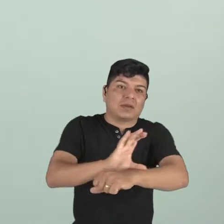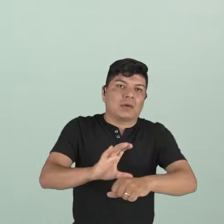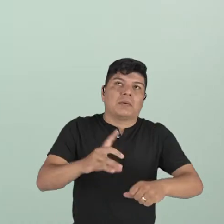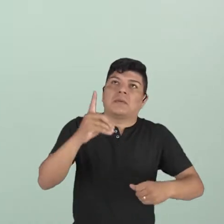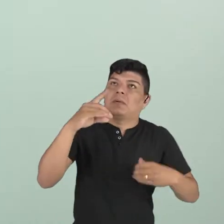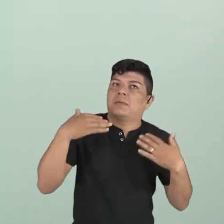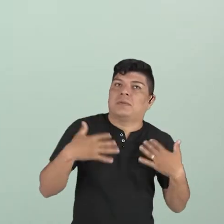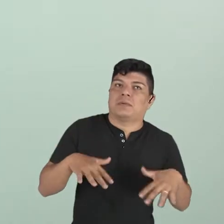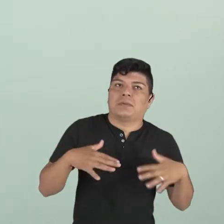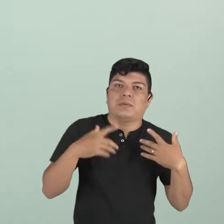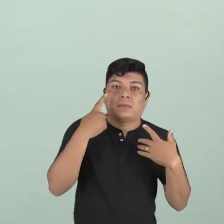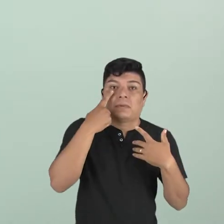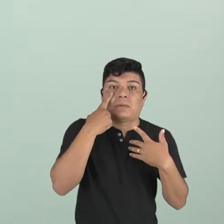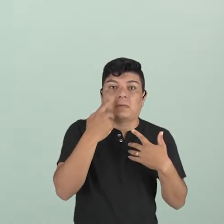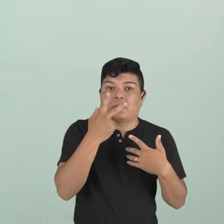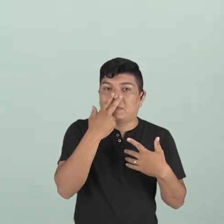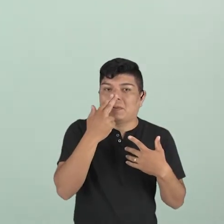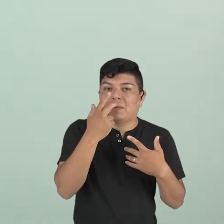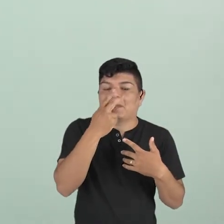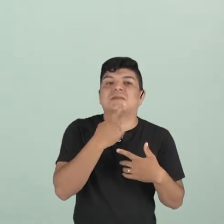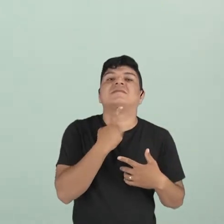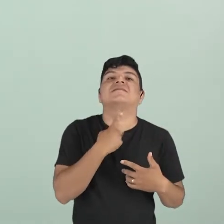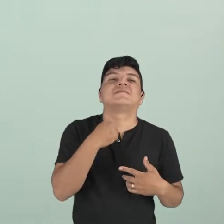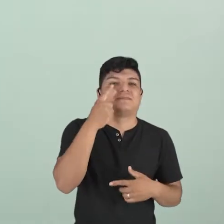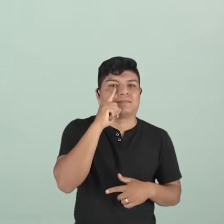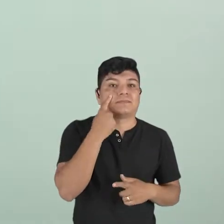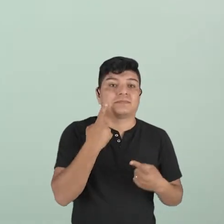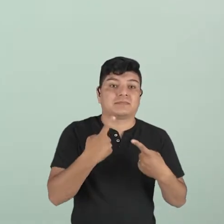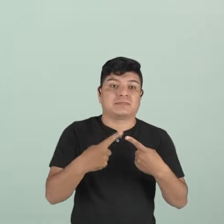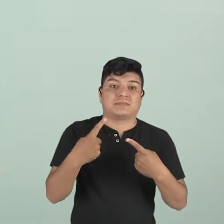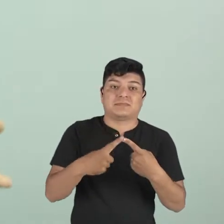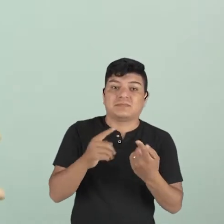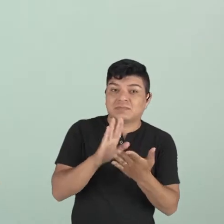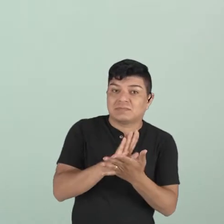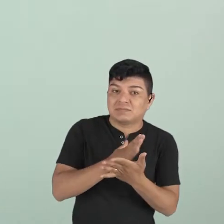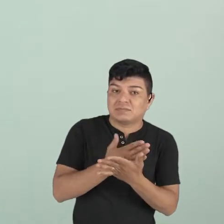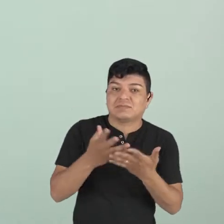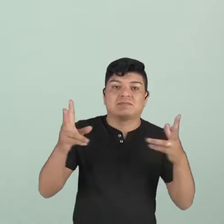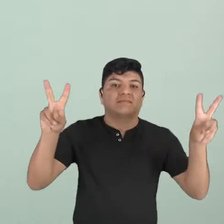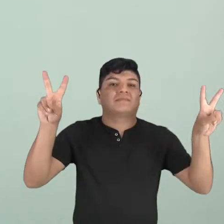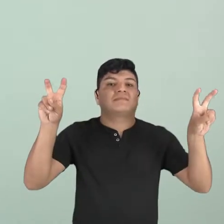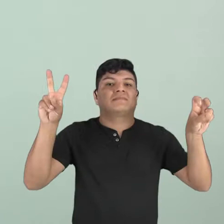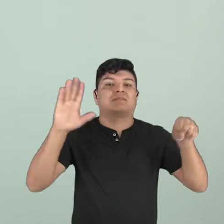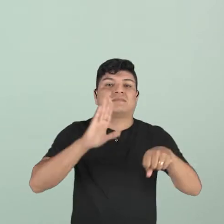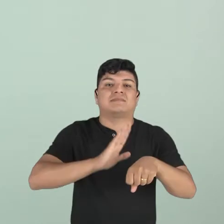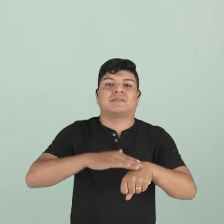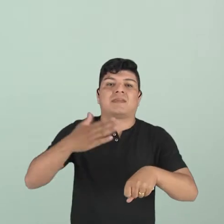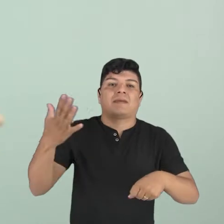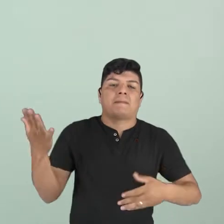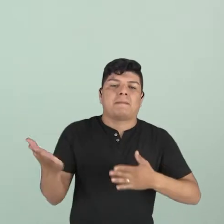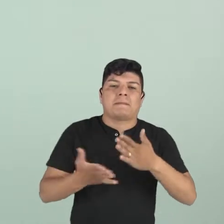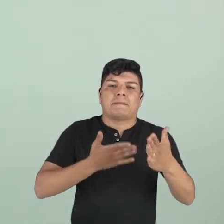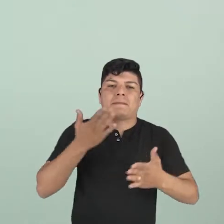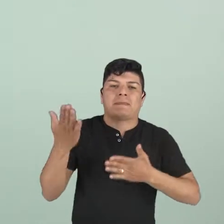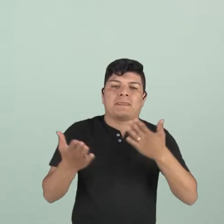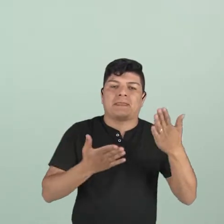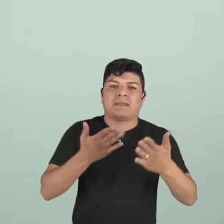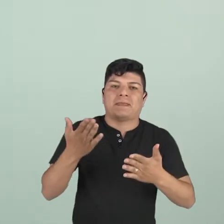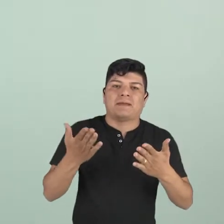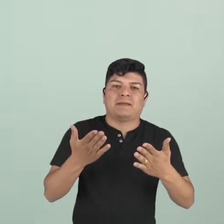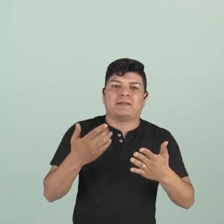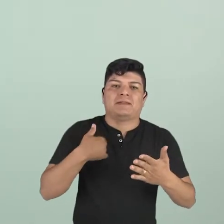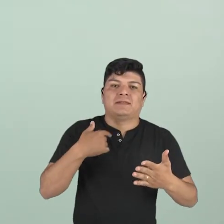Deus do céu, chega meus olhos e enchem de lágrima. Porque assim, uma das coisas que mais encanta, né, e que me fez estudar a